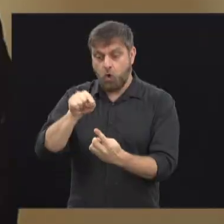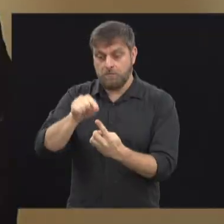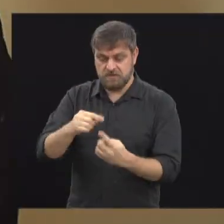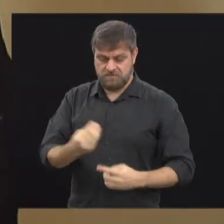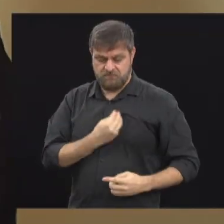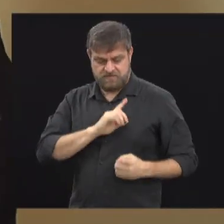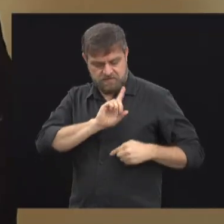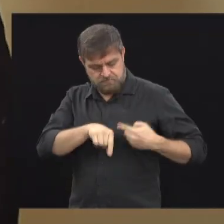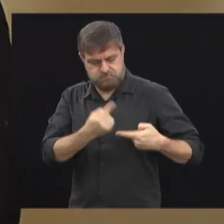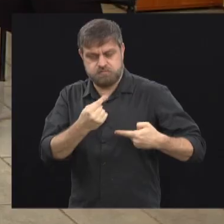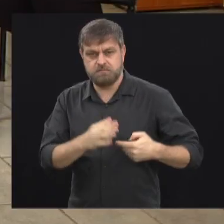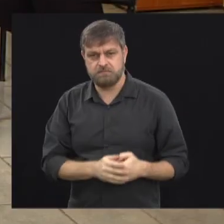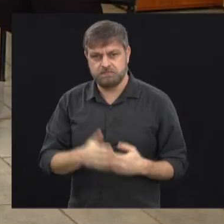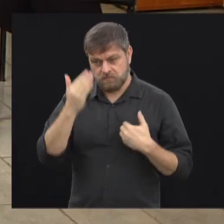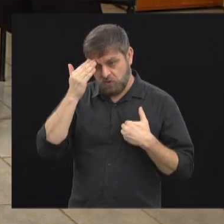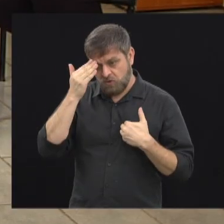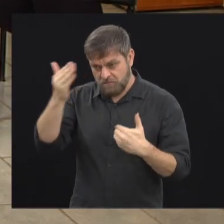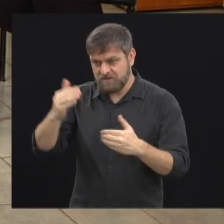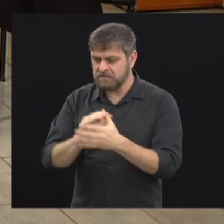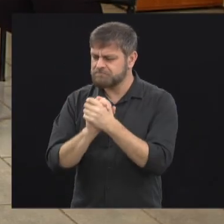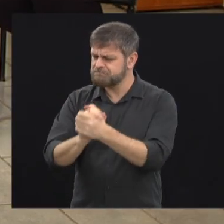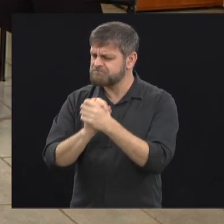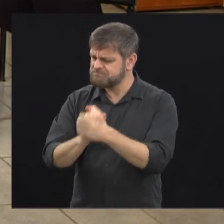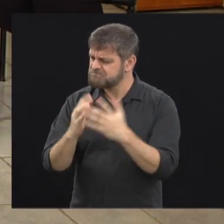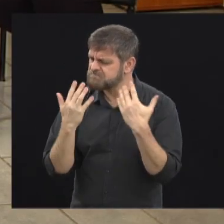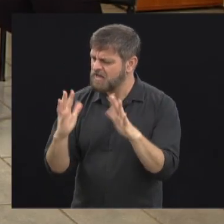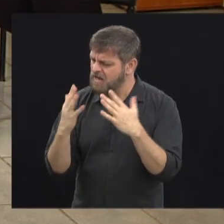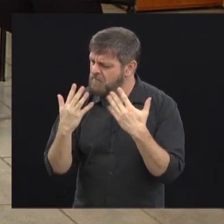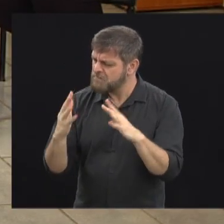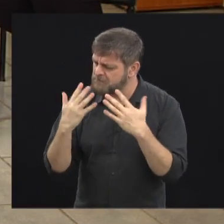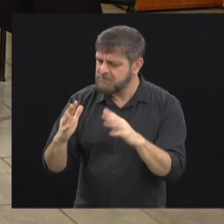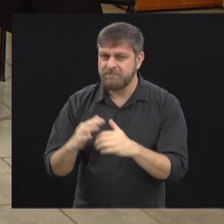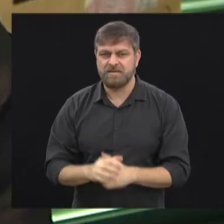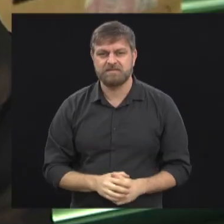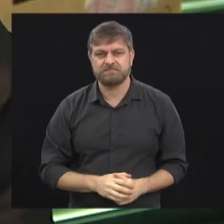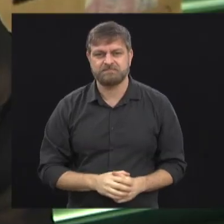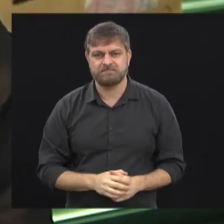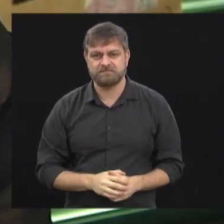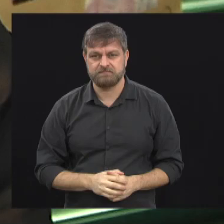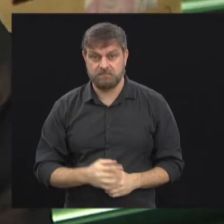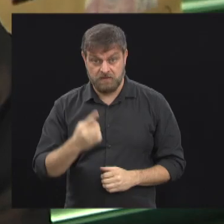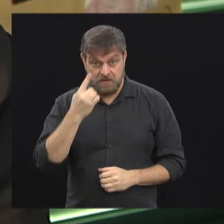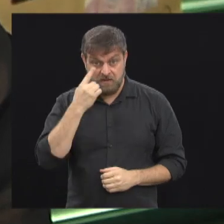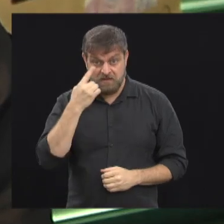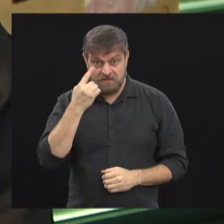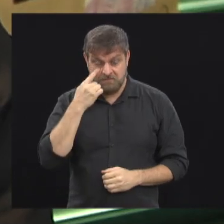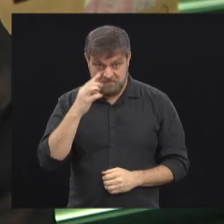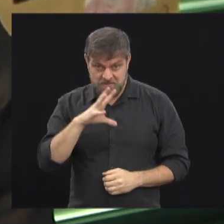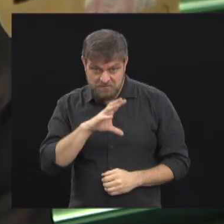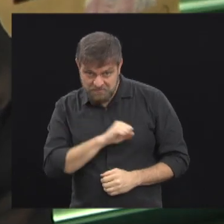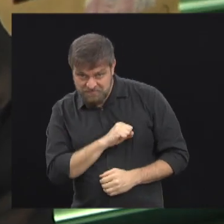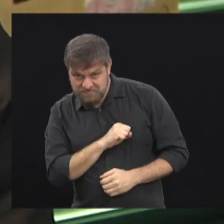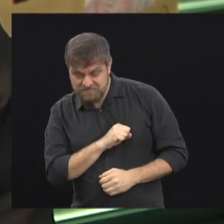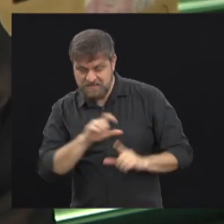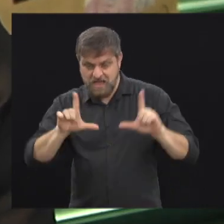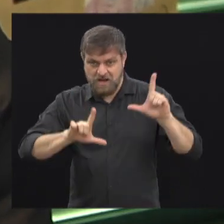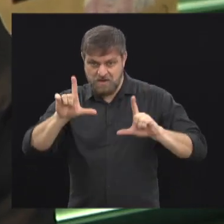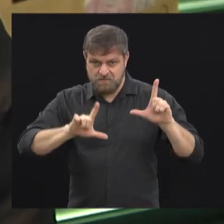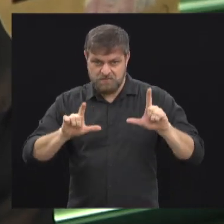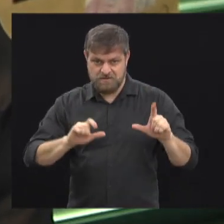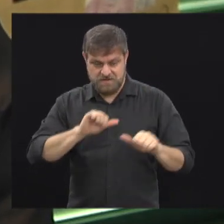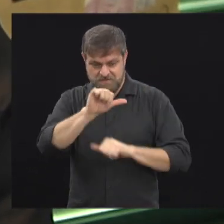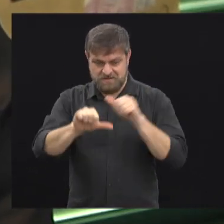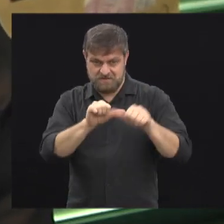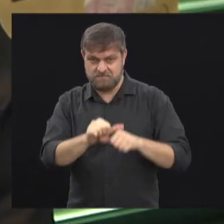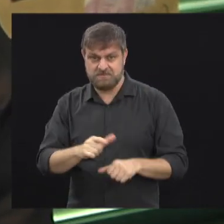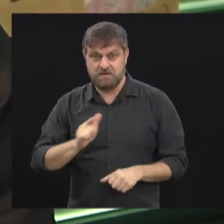de vida mesmo. Muito obrigada, meninas, e parabéns pelo trabalho de vocês. Obrigada a vocês. Vocês de casa, se gostaram desse programa ou de outros